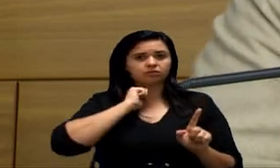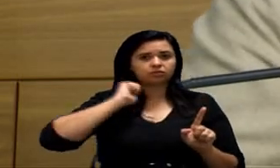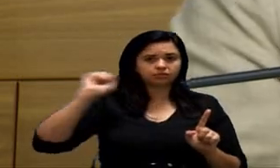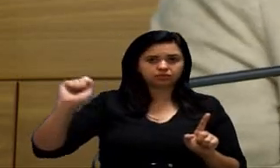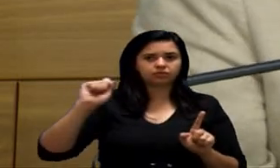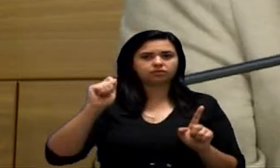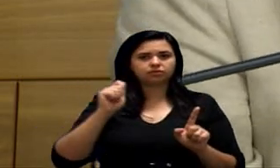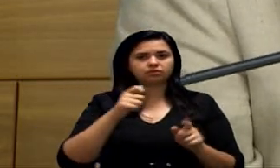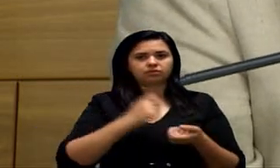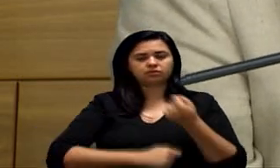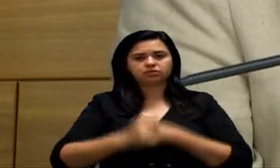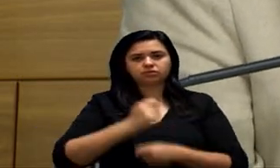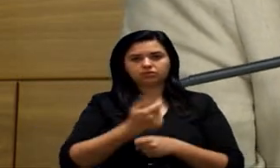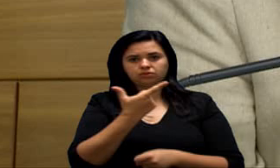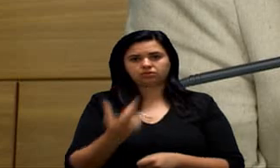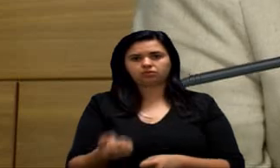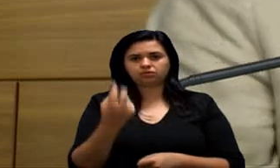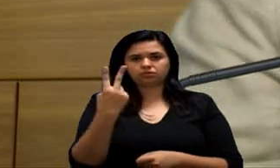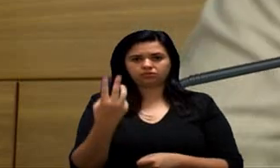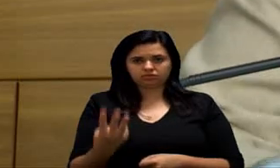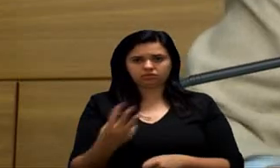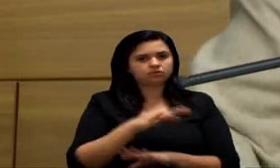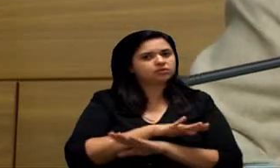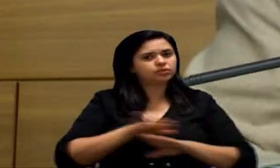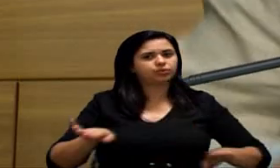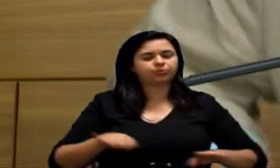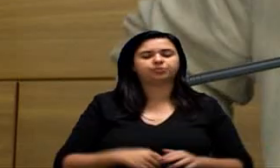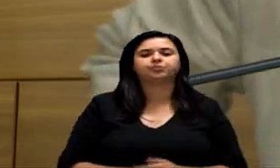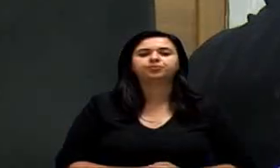2023. Presidente, por enquanto é só.